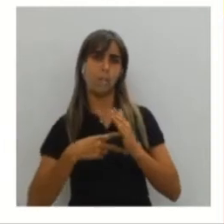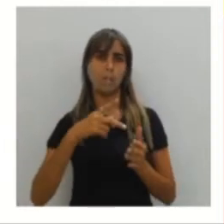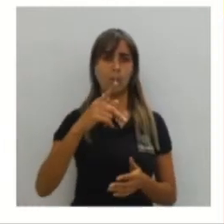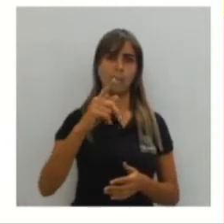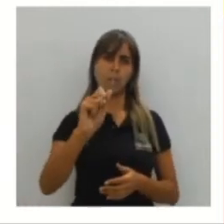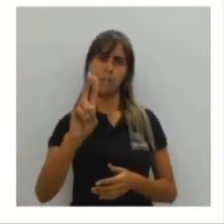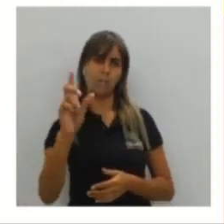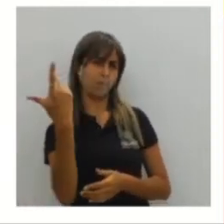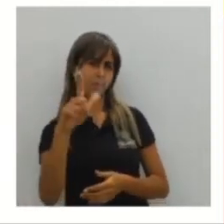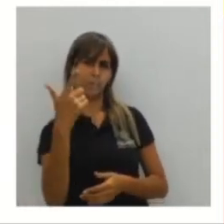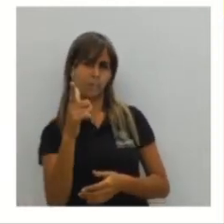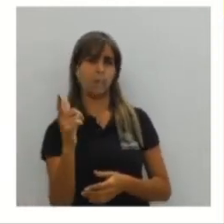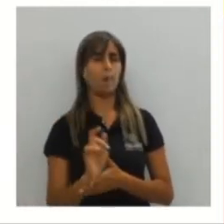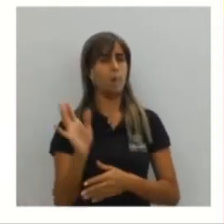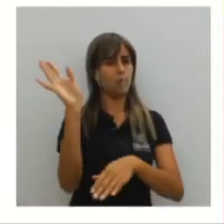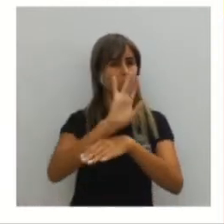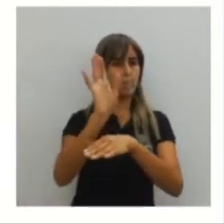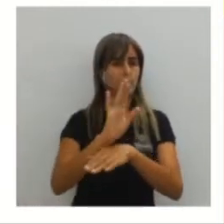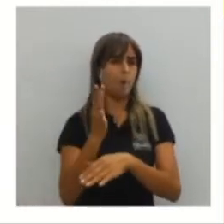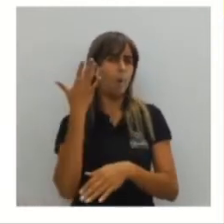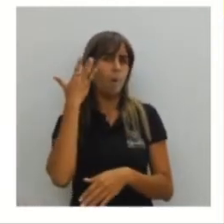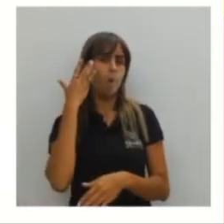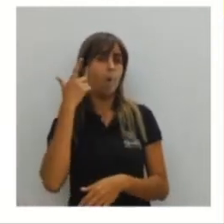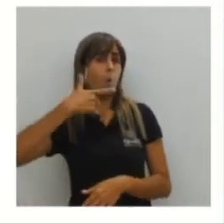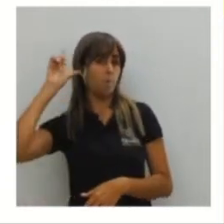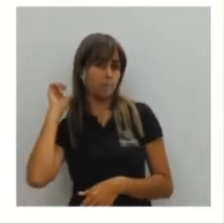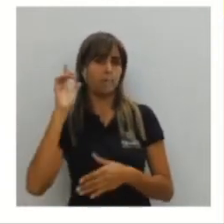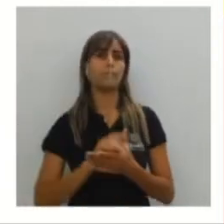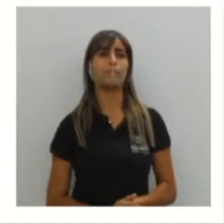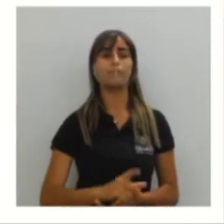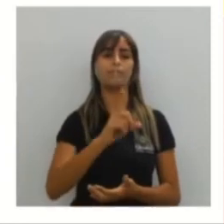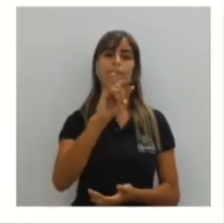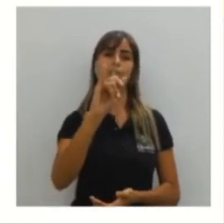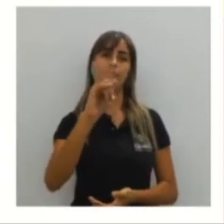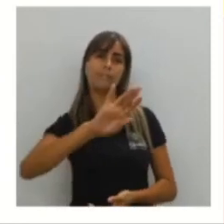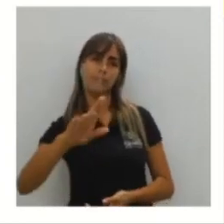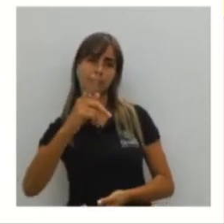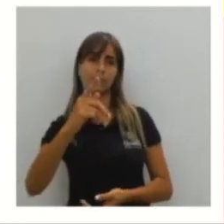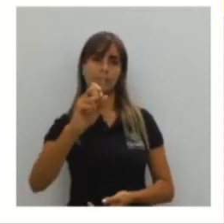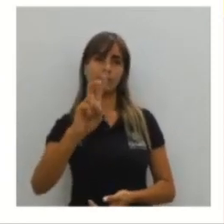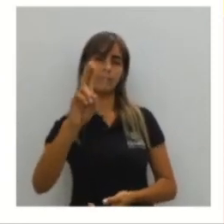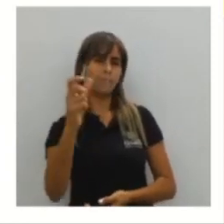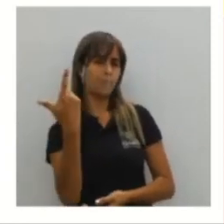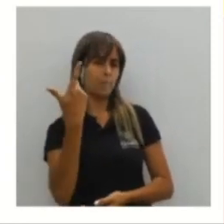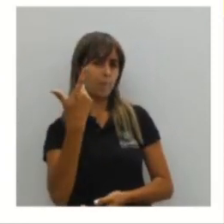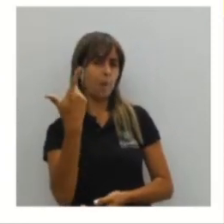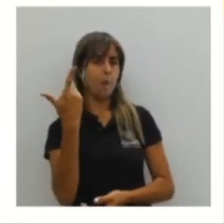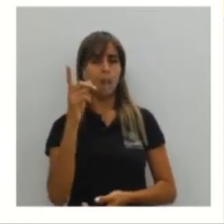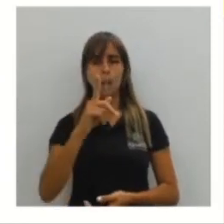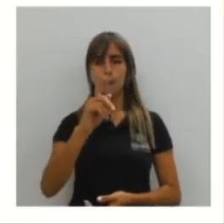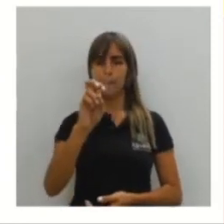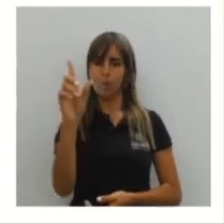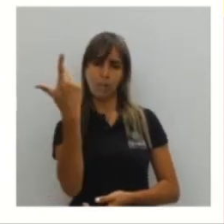foi ao cinema ontem? Número 2. Did Paul not go to the movies yesterday? Paulo não foi ao cinema ontem.